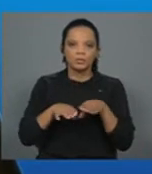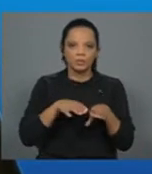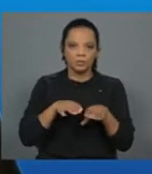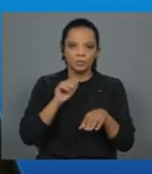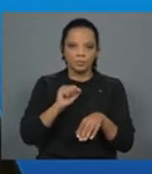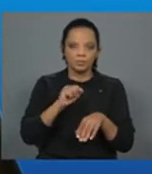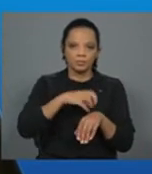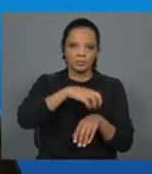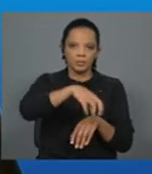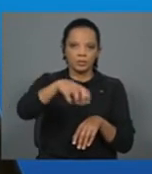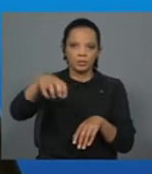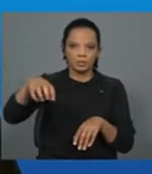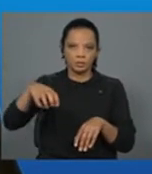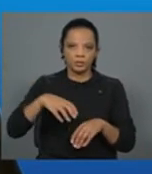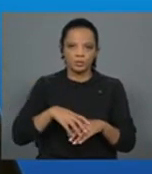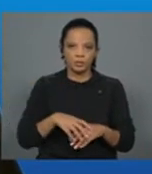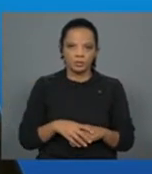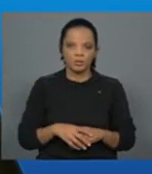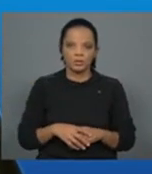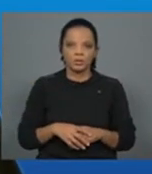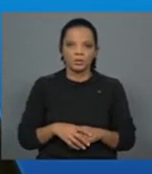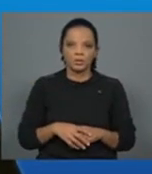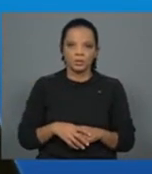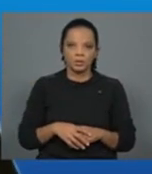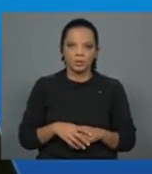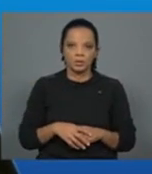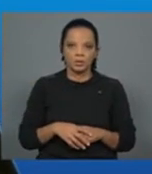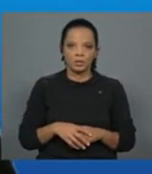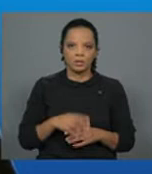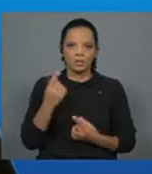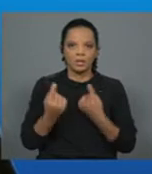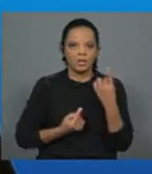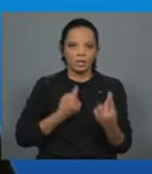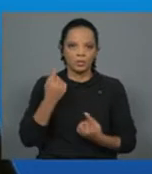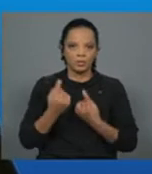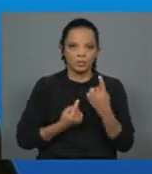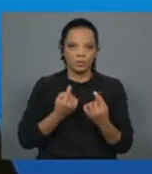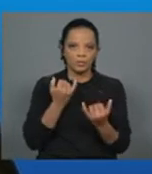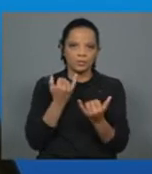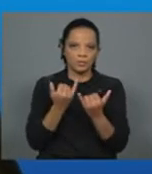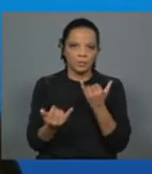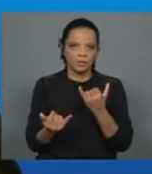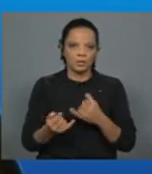terrestres, em terra, há aqui alguns perigos